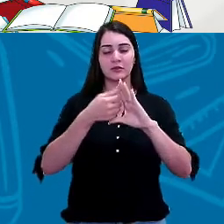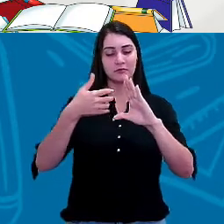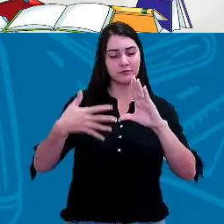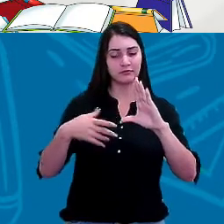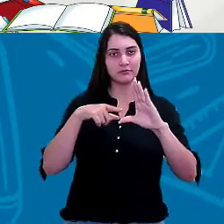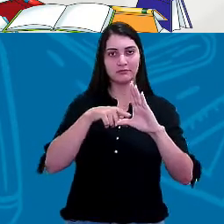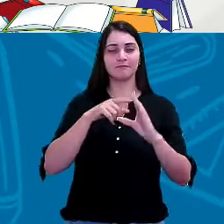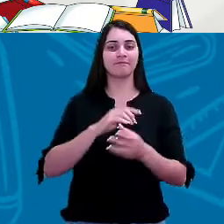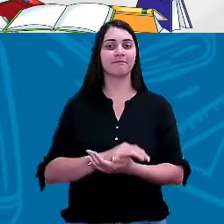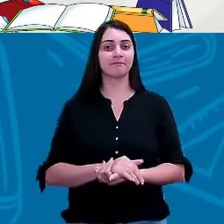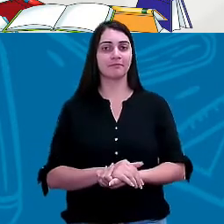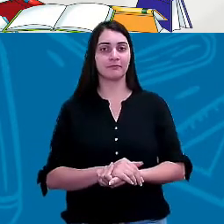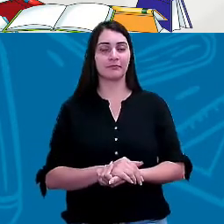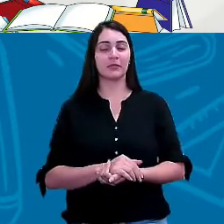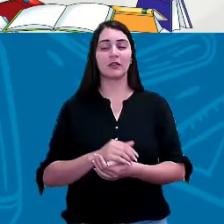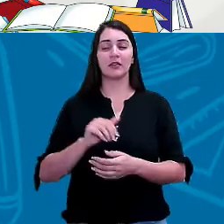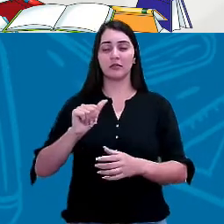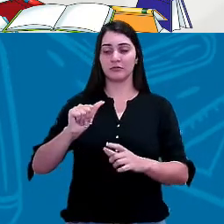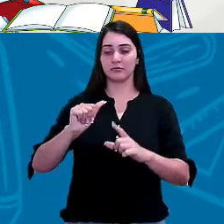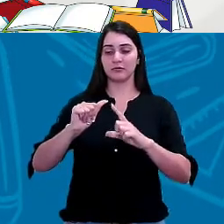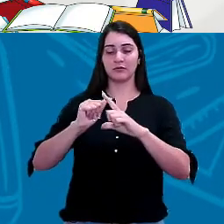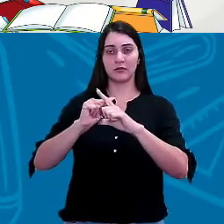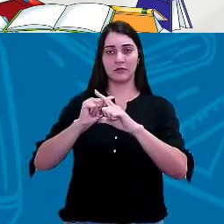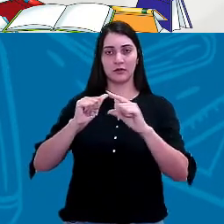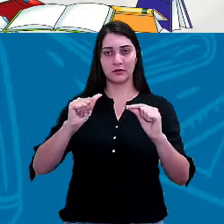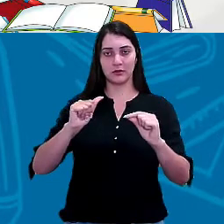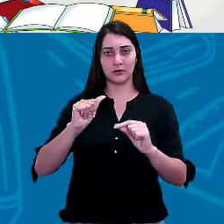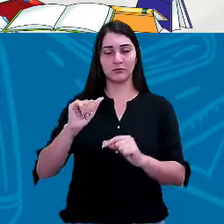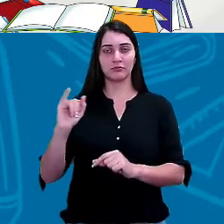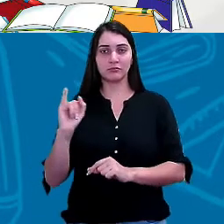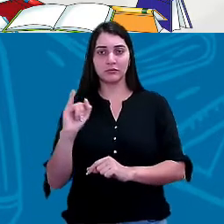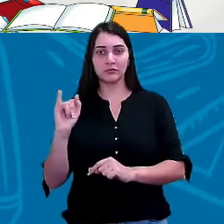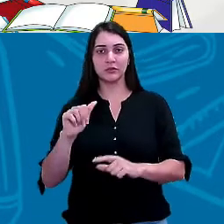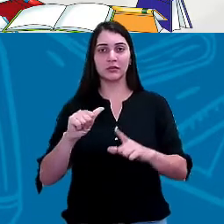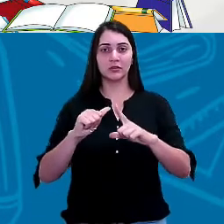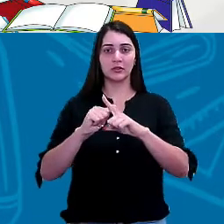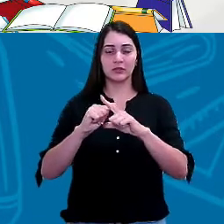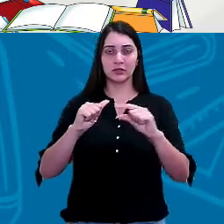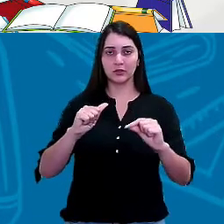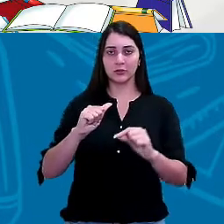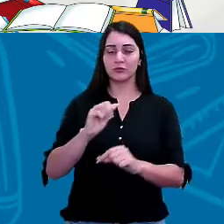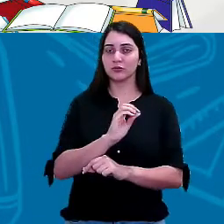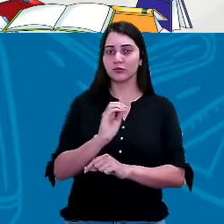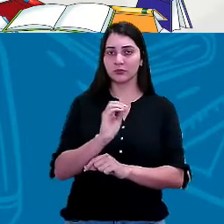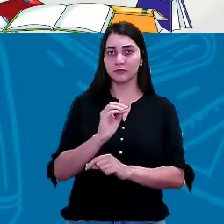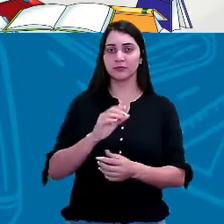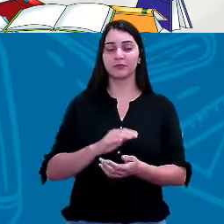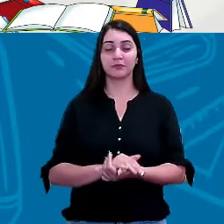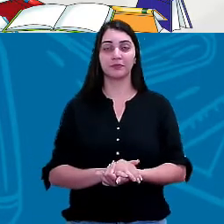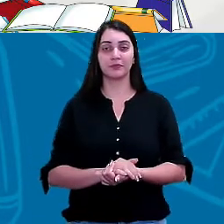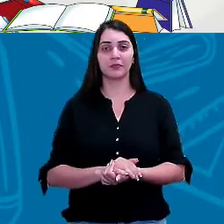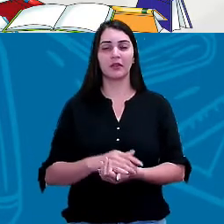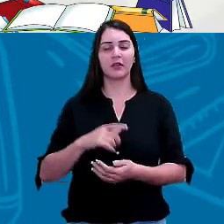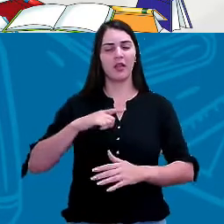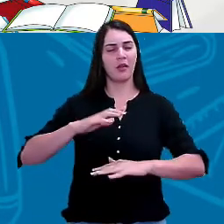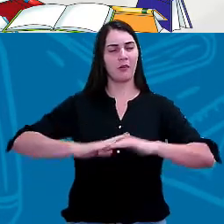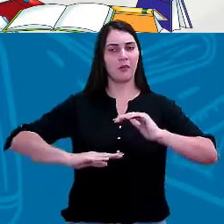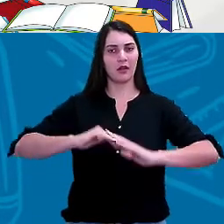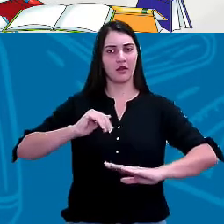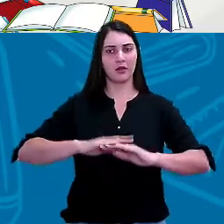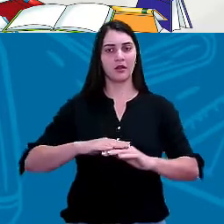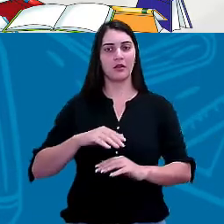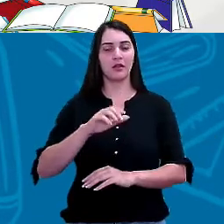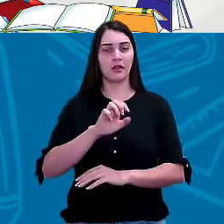caracterizá-los, tá? Em definidos e indefinidos, tá? A habilidade da Base Nacional Comum Curricular é